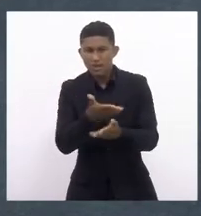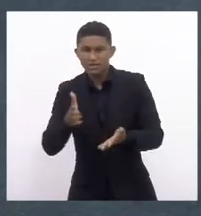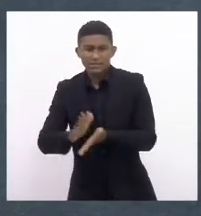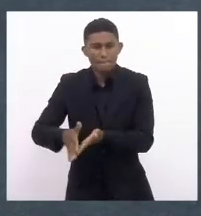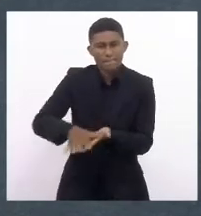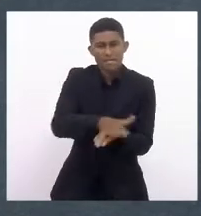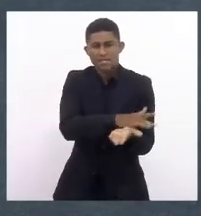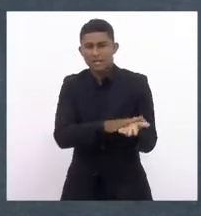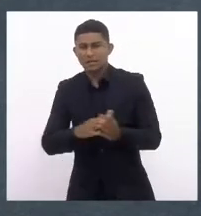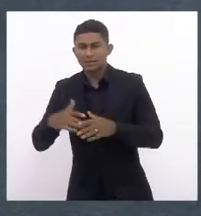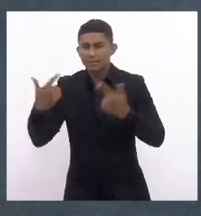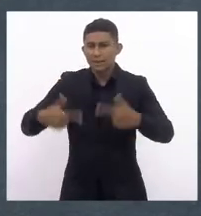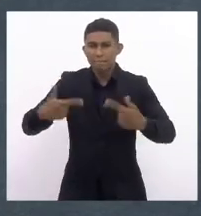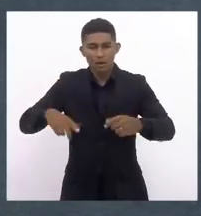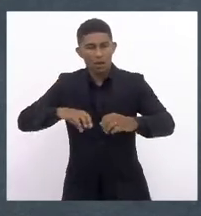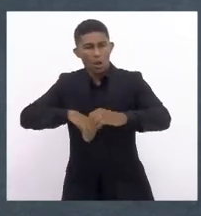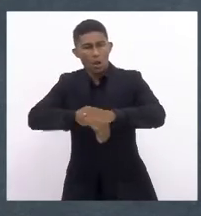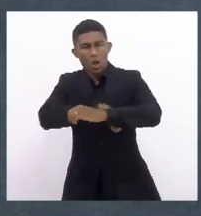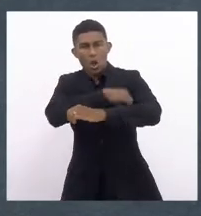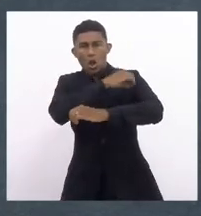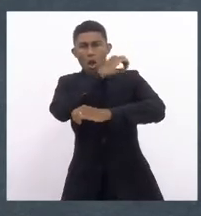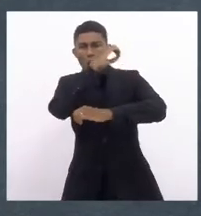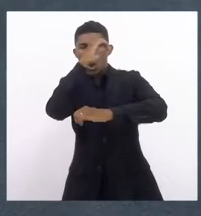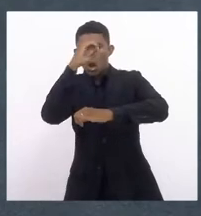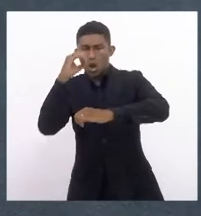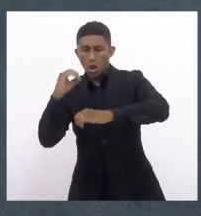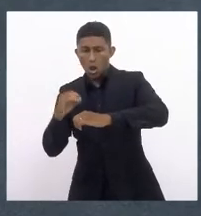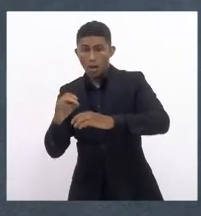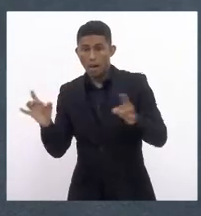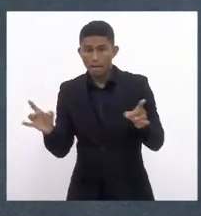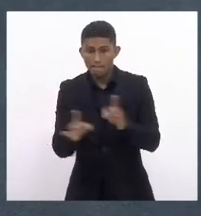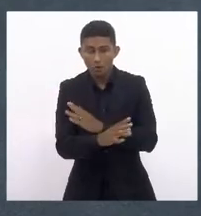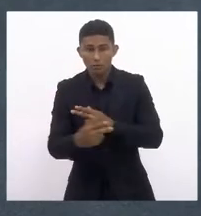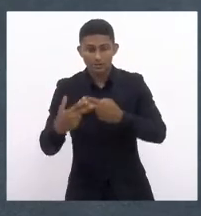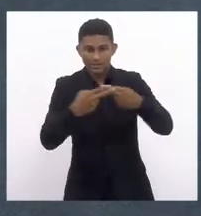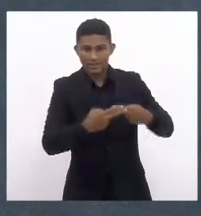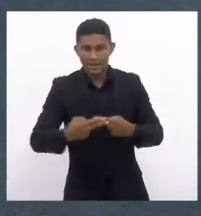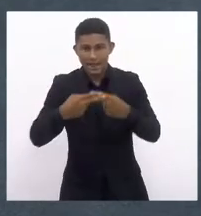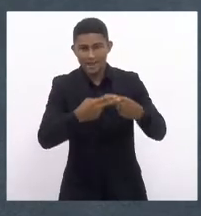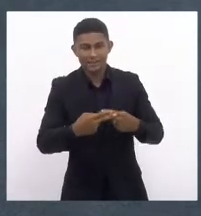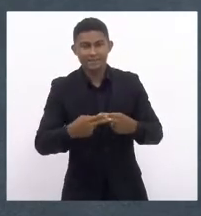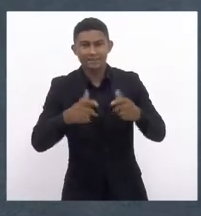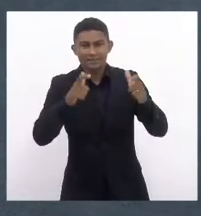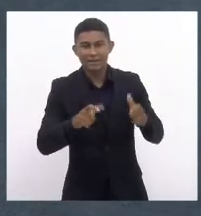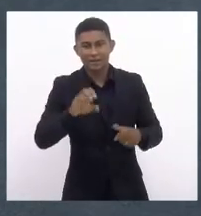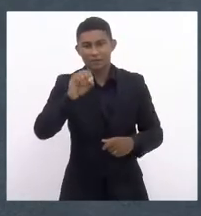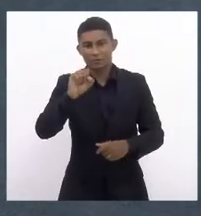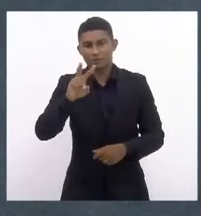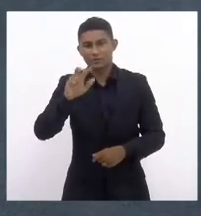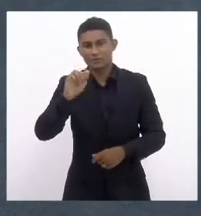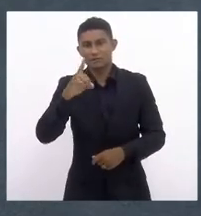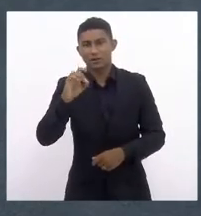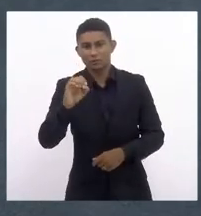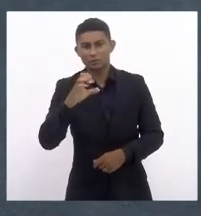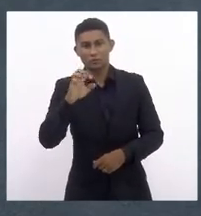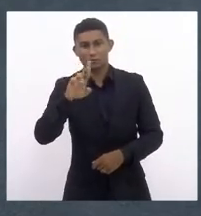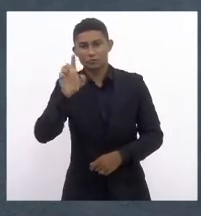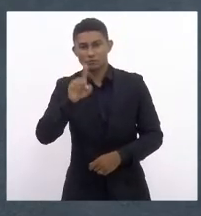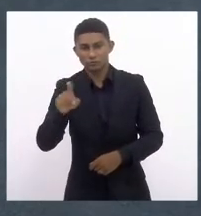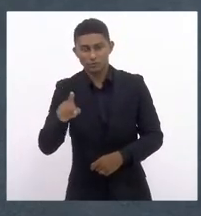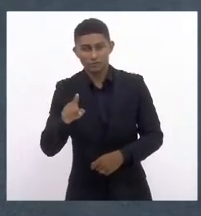trabalho, voltavam para Oswaldo Cruz no trem das 18h05. Num desses